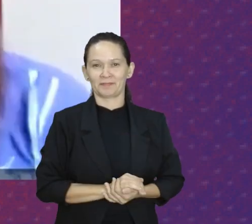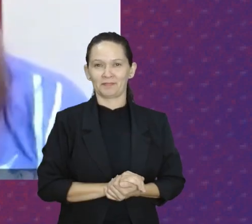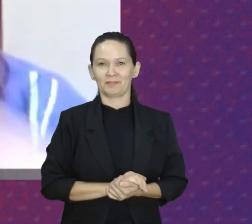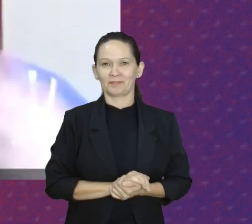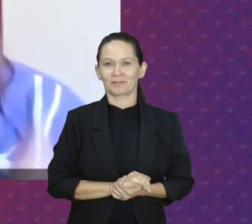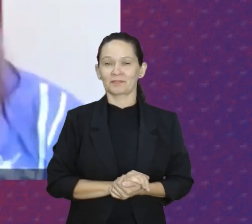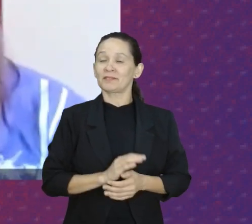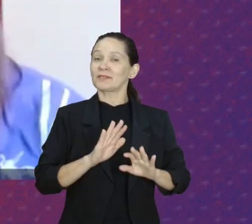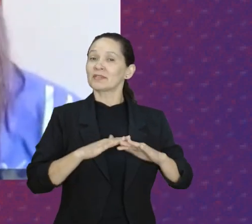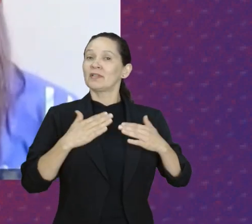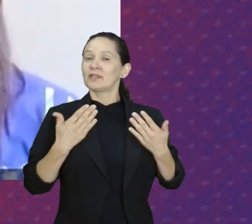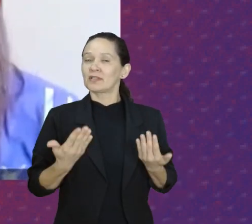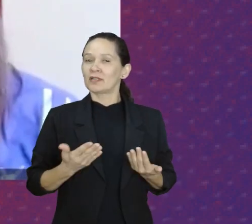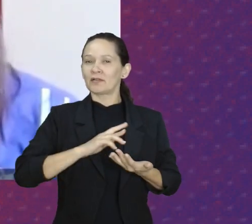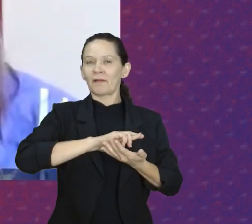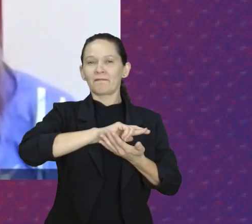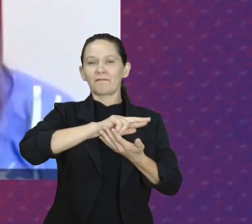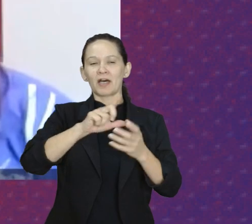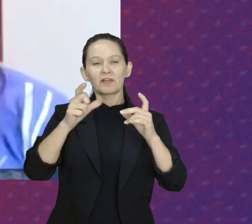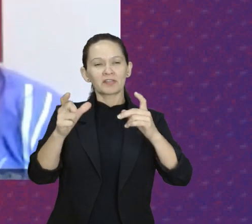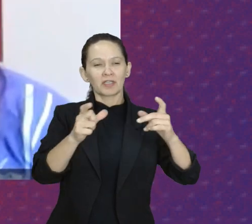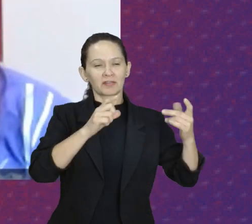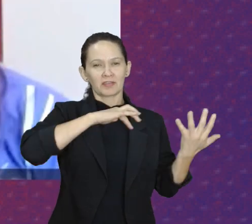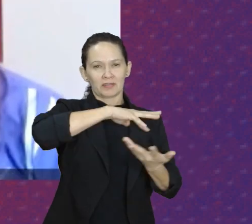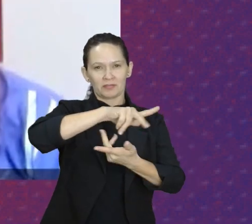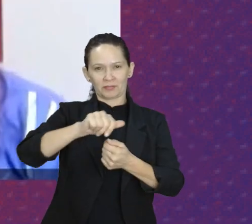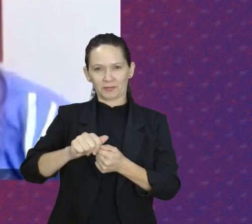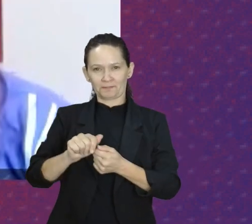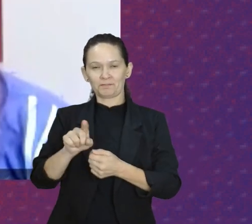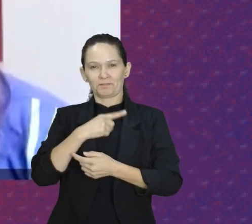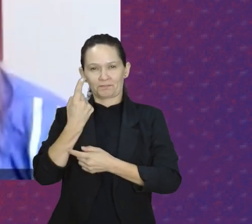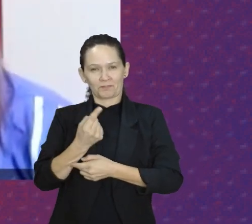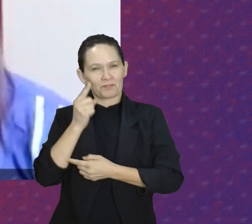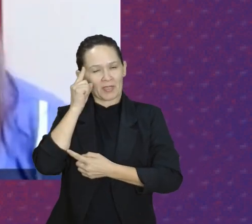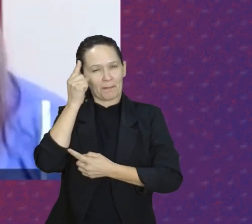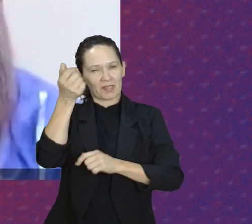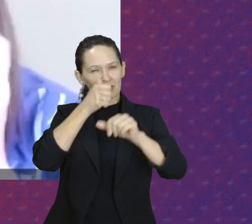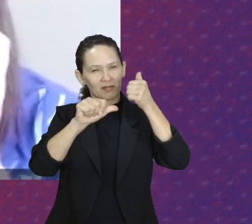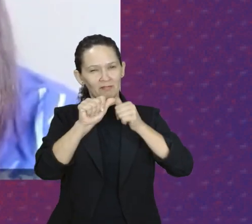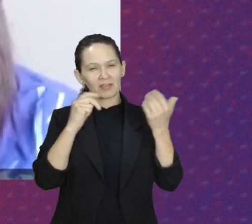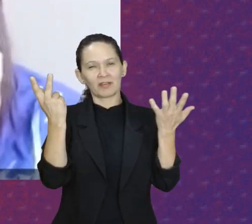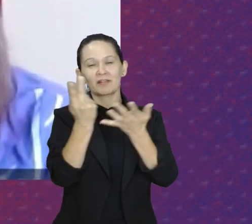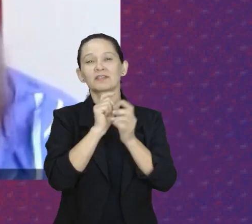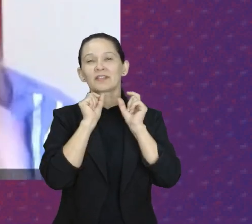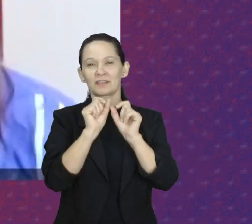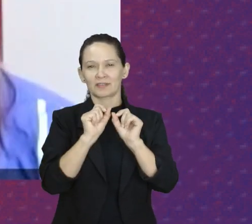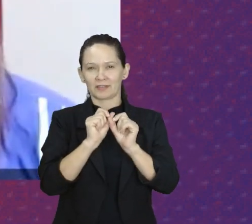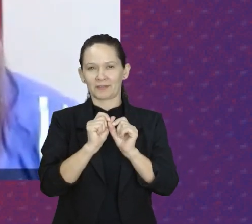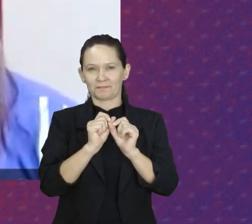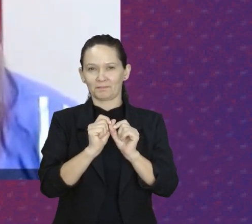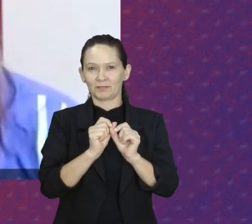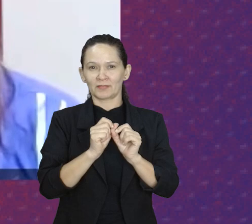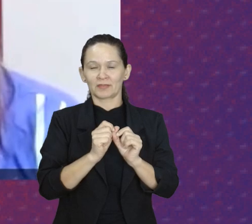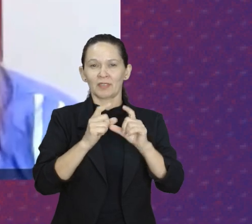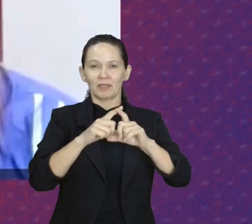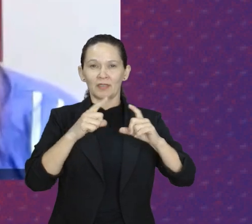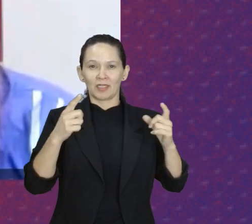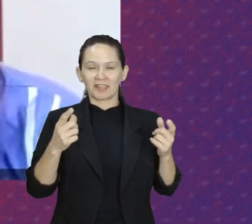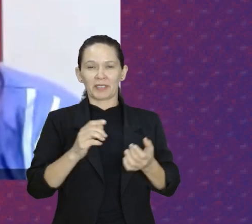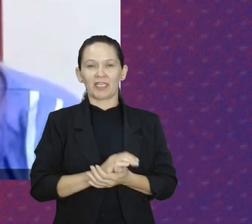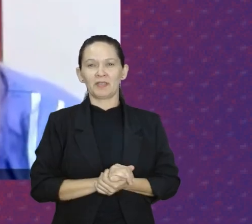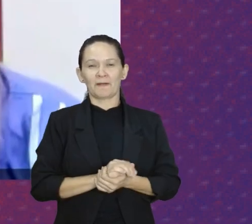E bom, isso em várias partes do mundo. Considerando essa situação, o que acontece? Amplia a necessidade